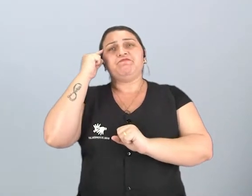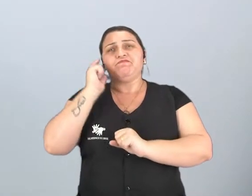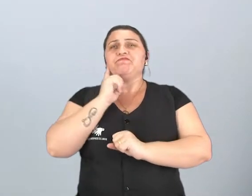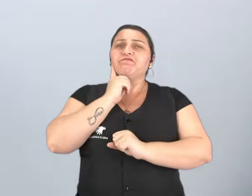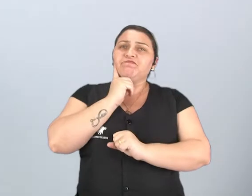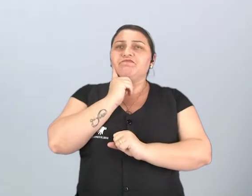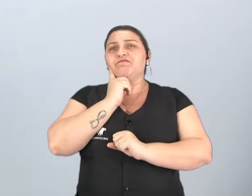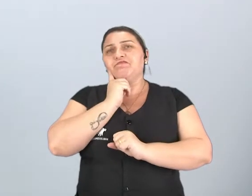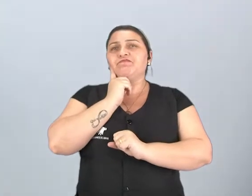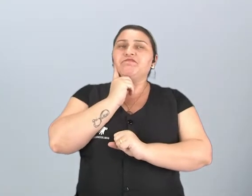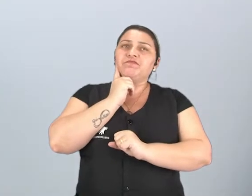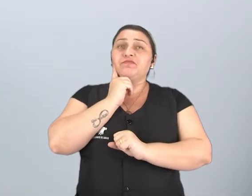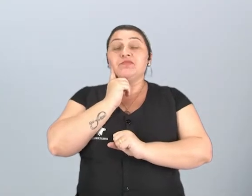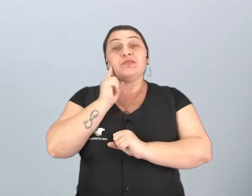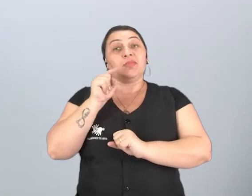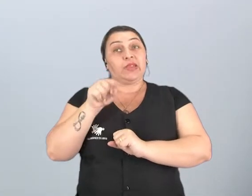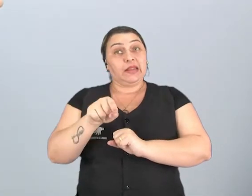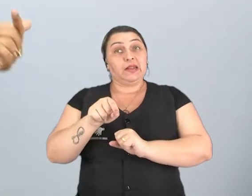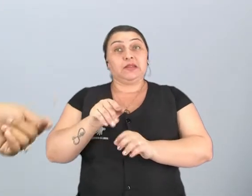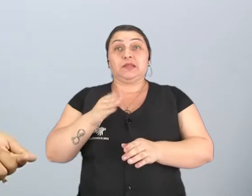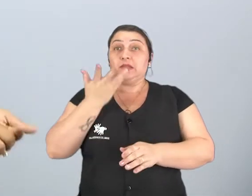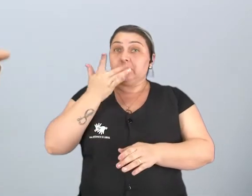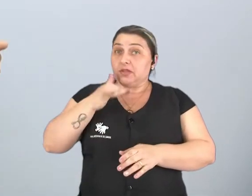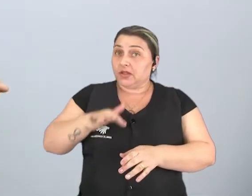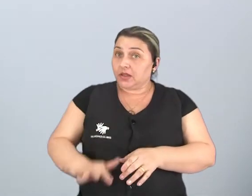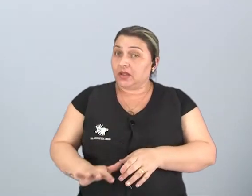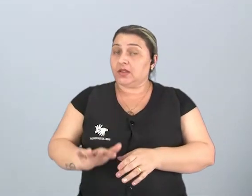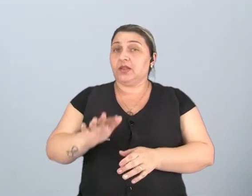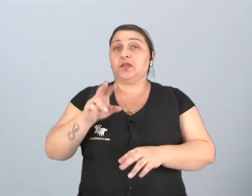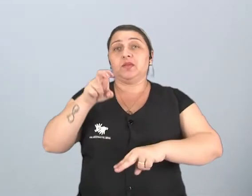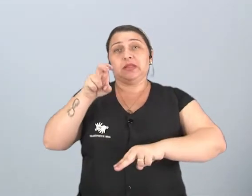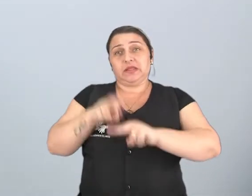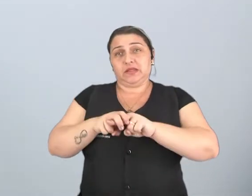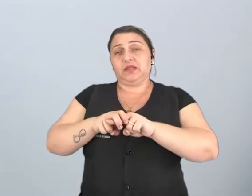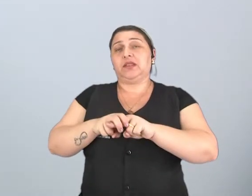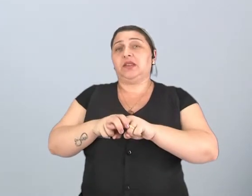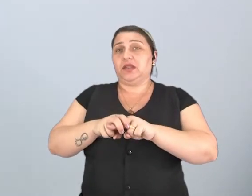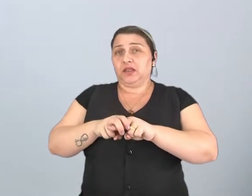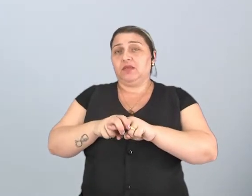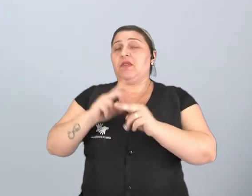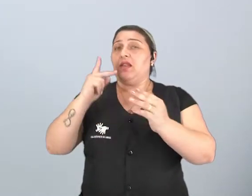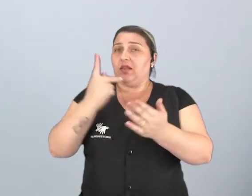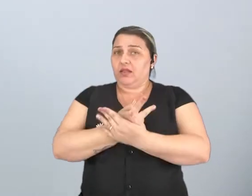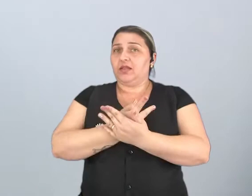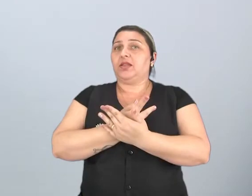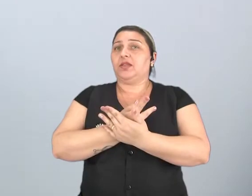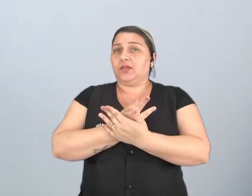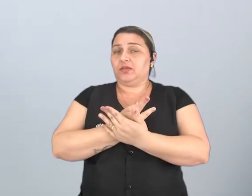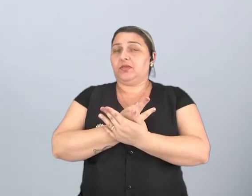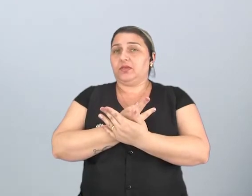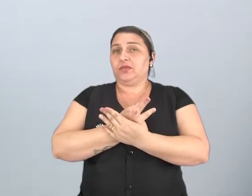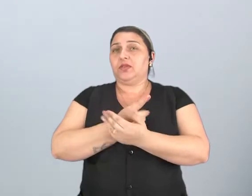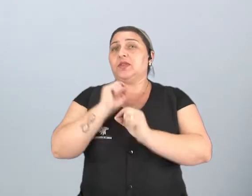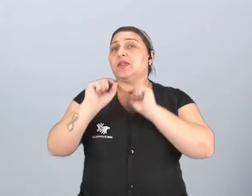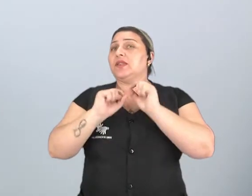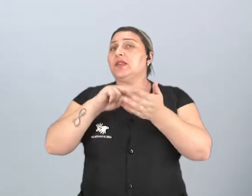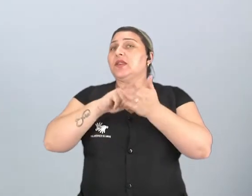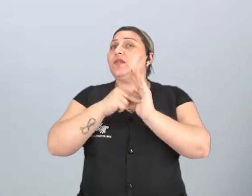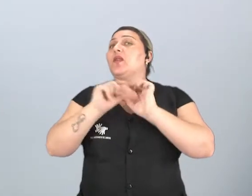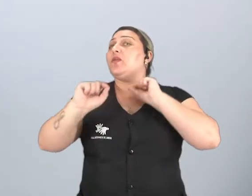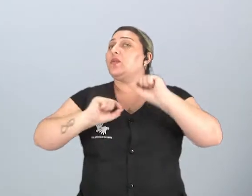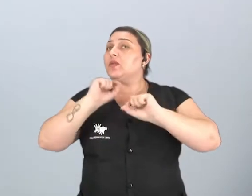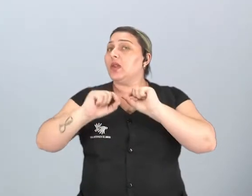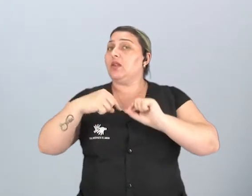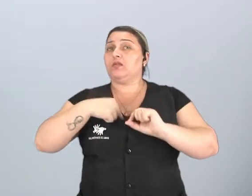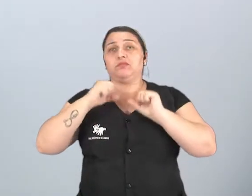né? Então quer dizer que se desde criança eu sento de uma forma inadequada, isso quer dizer que